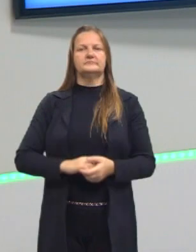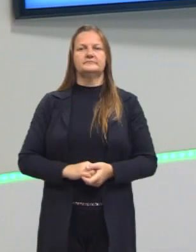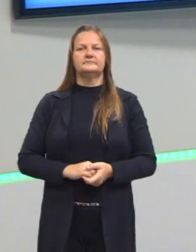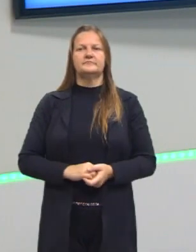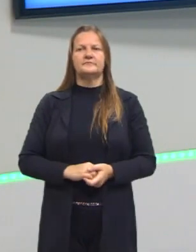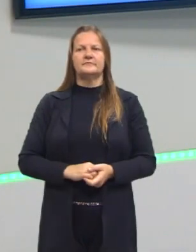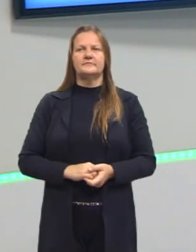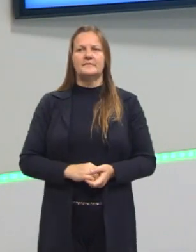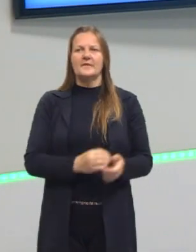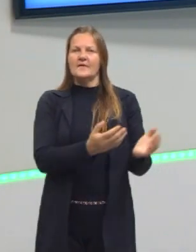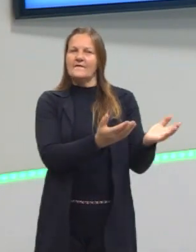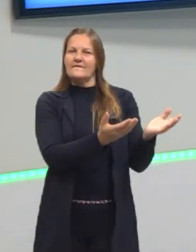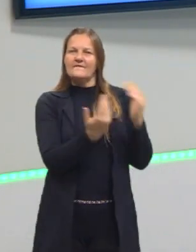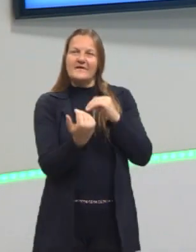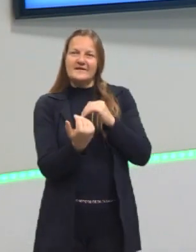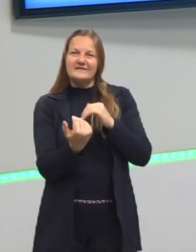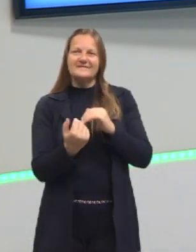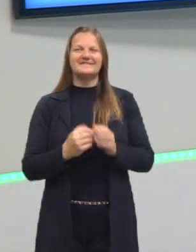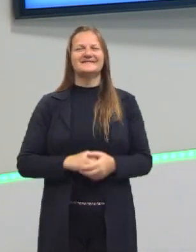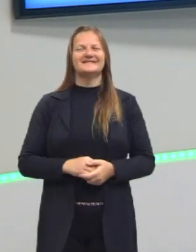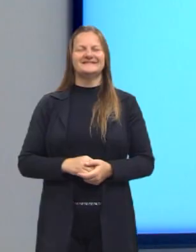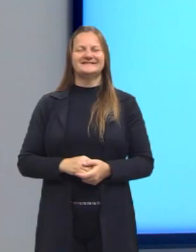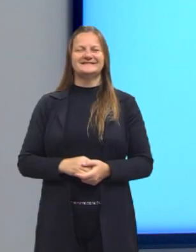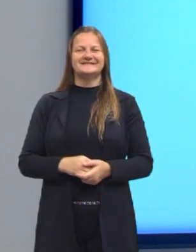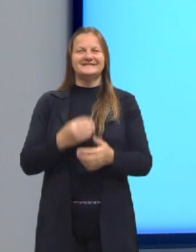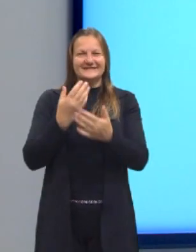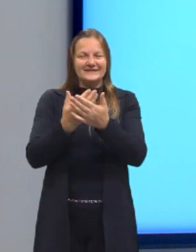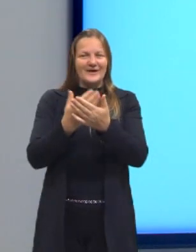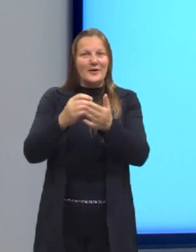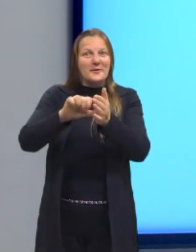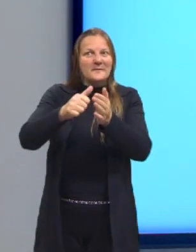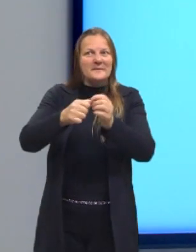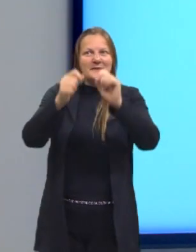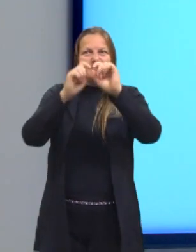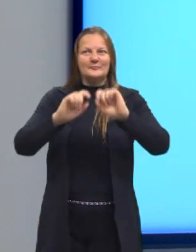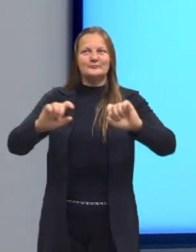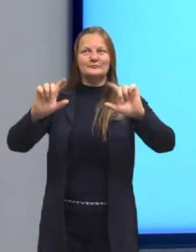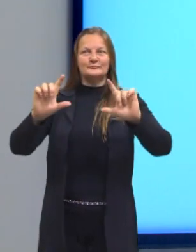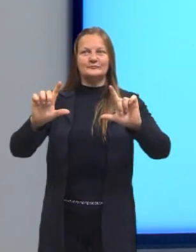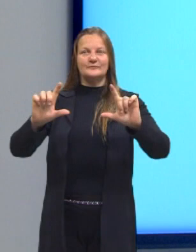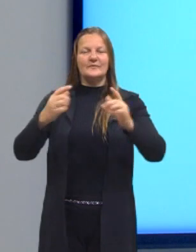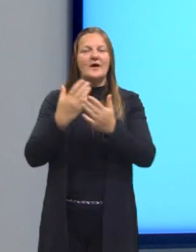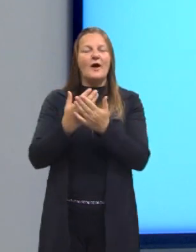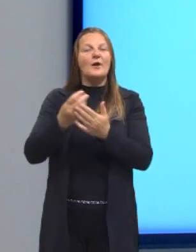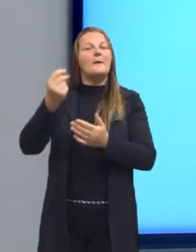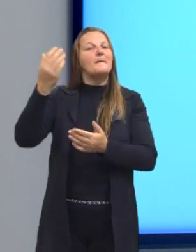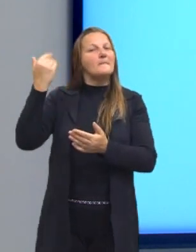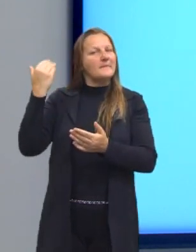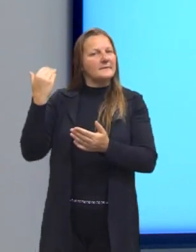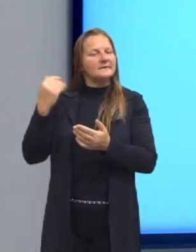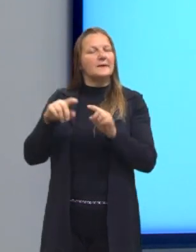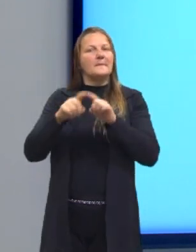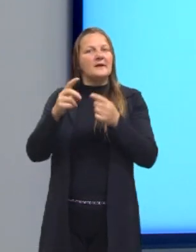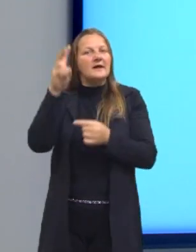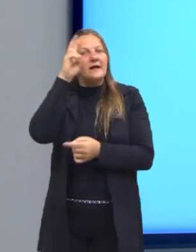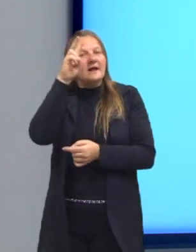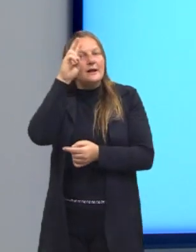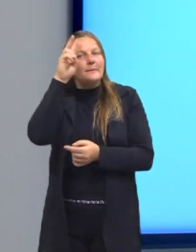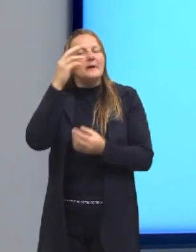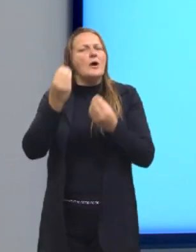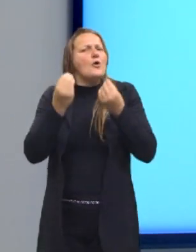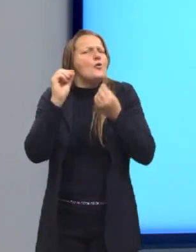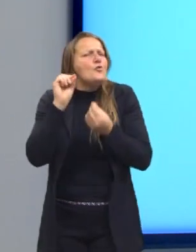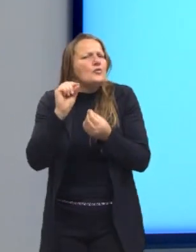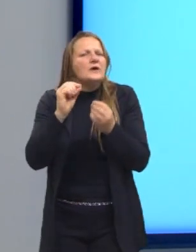vamos lá para nossa aula eu trouxe esse primeiro slide da nossa aula anterior só para a gente dar uma relembrada né do